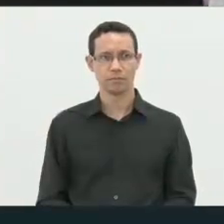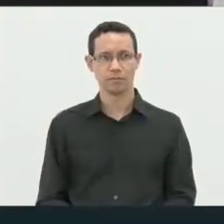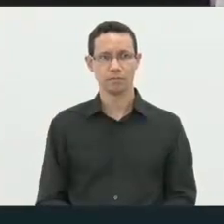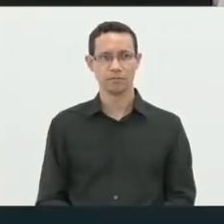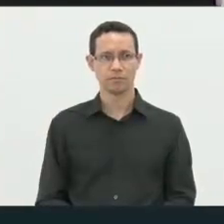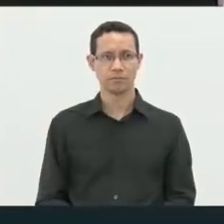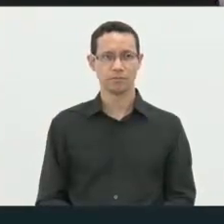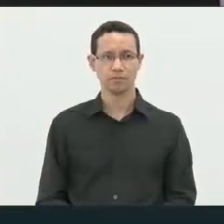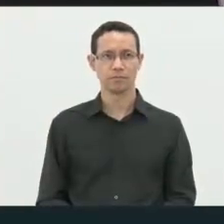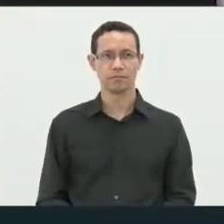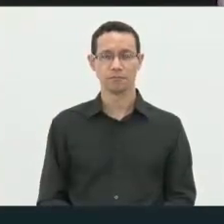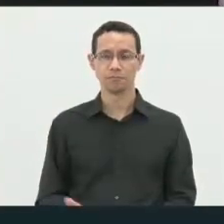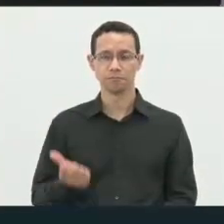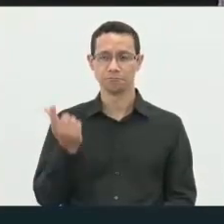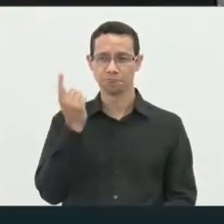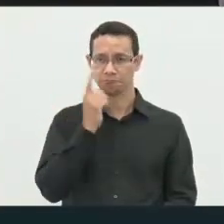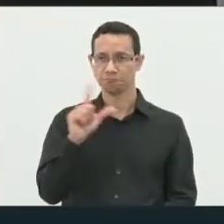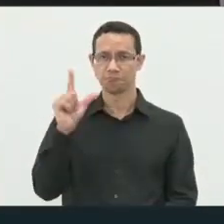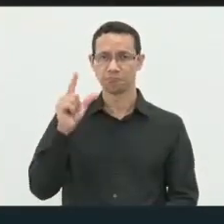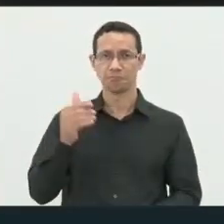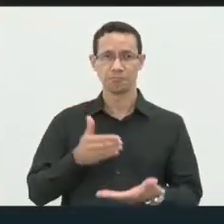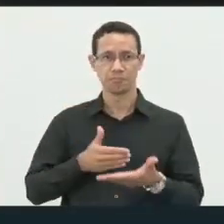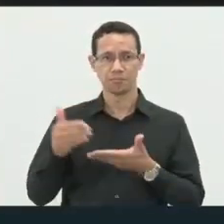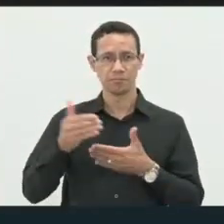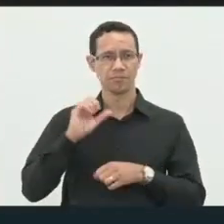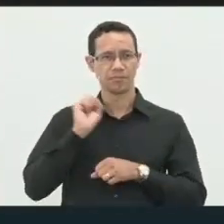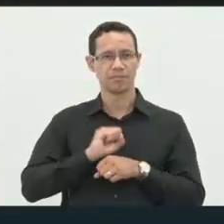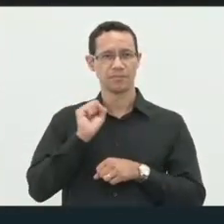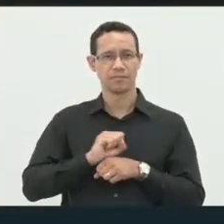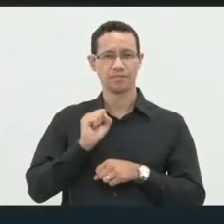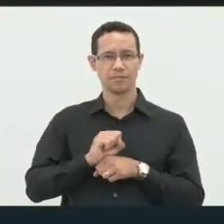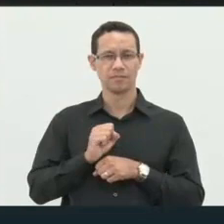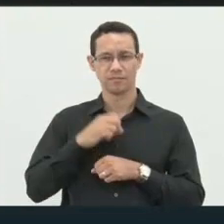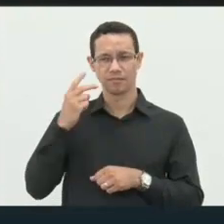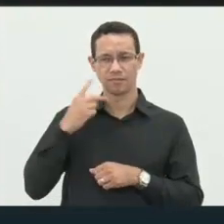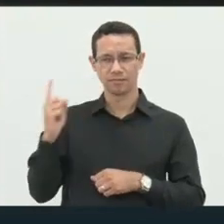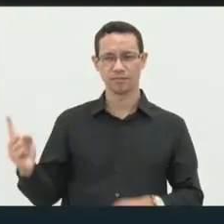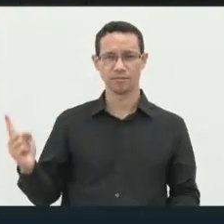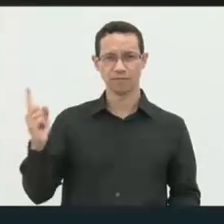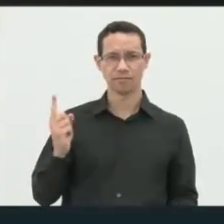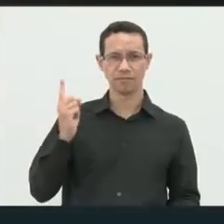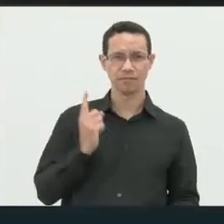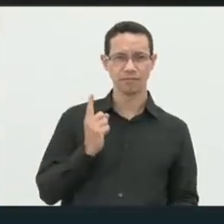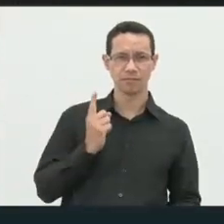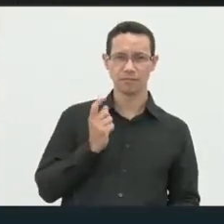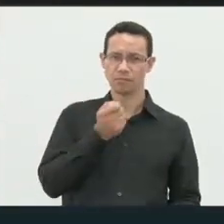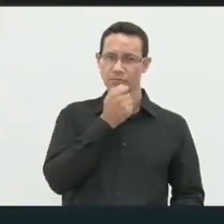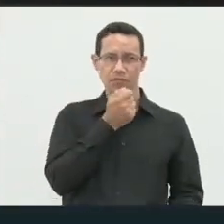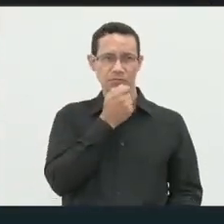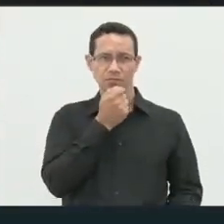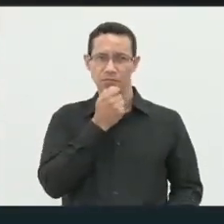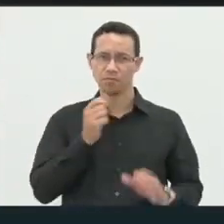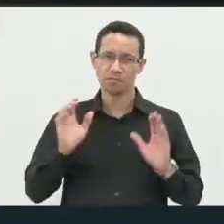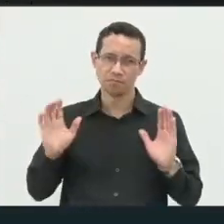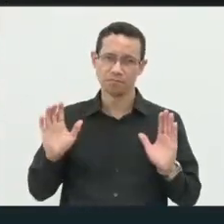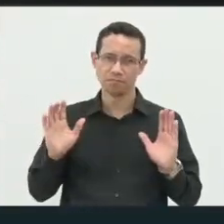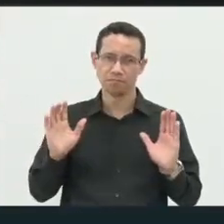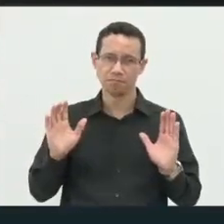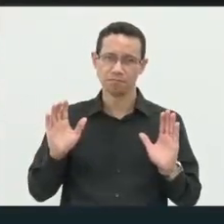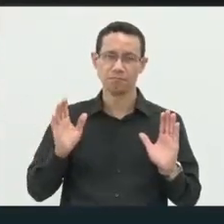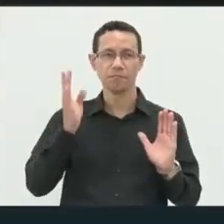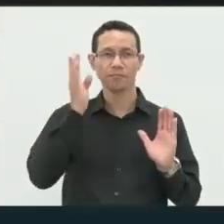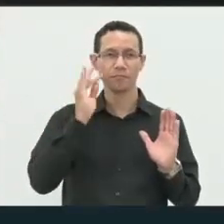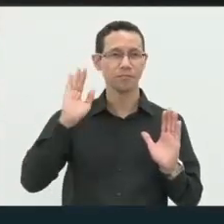nós conseguimos inaugurar eu fiquei aguardando o vereador Rômulo aparecer mas ele não apareceu aí no outro dia